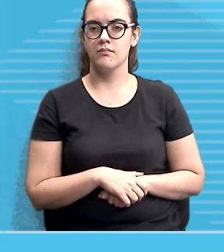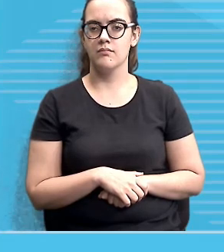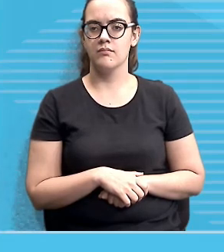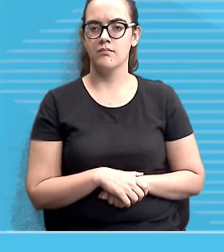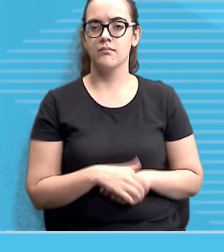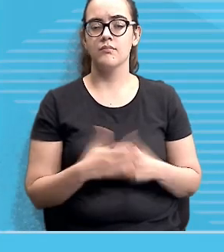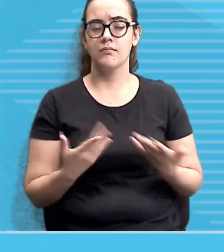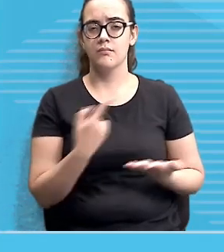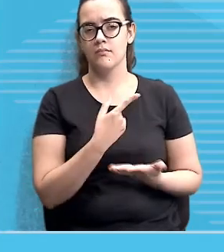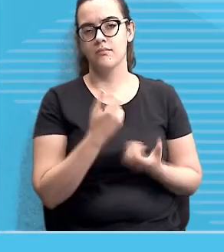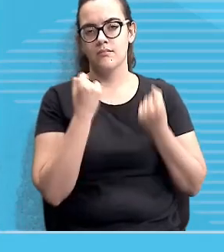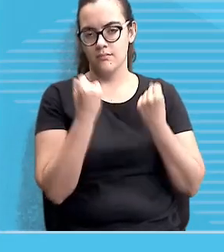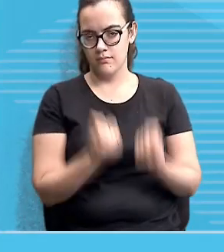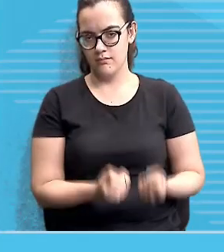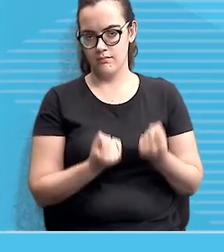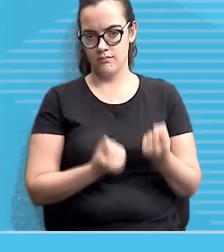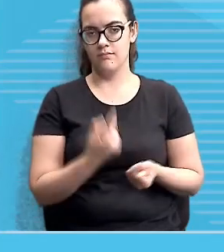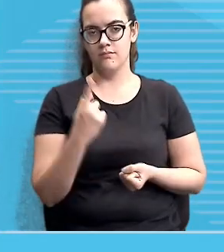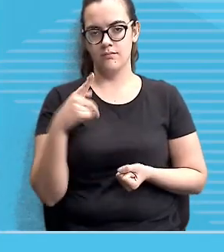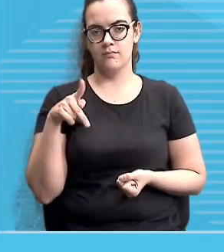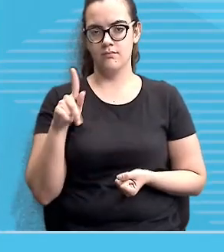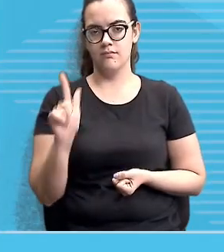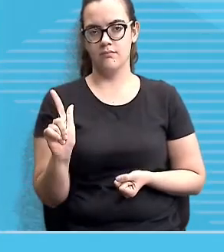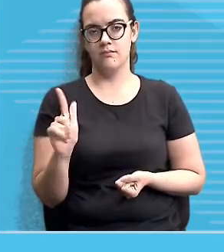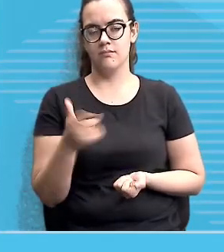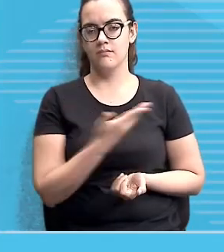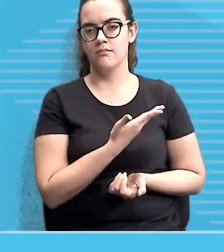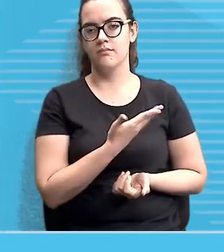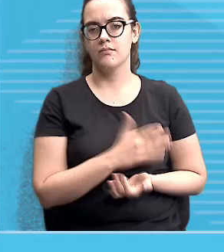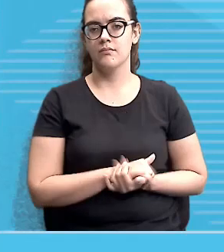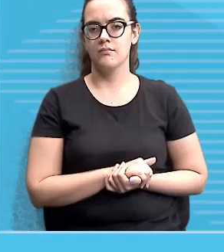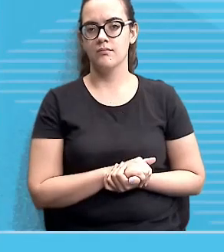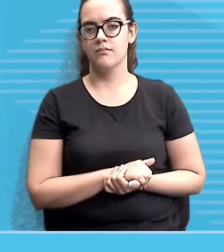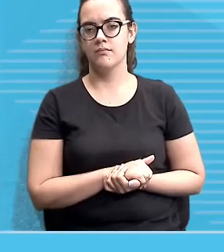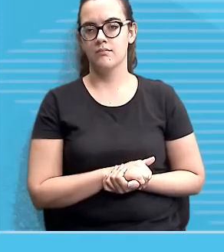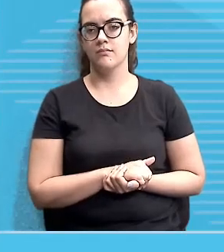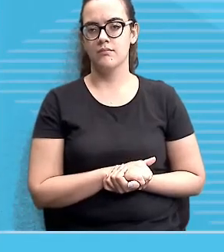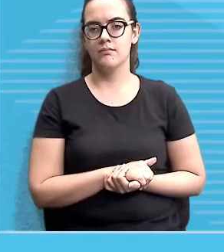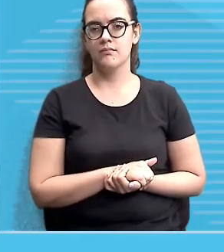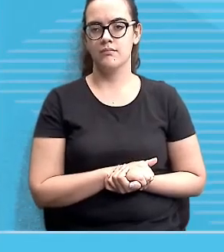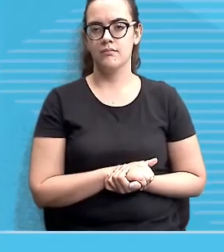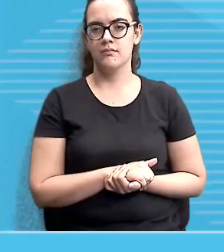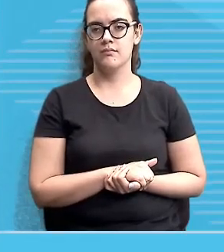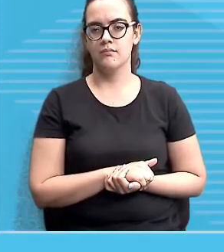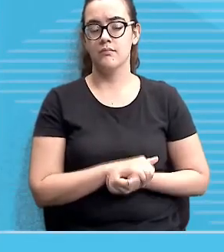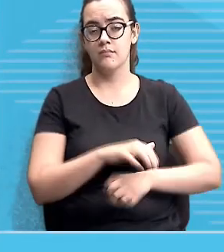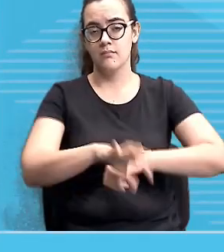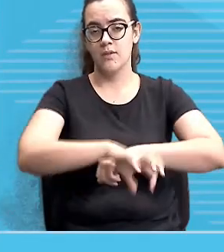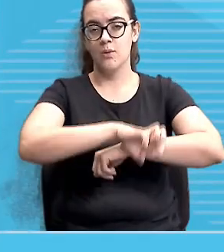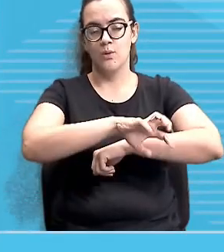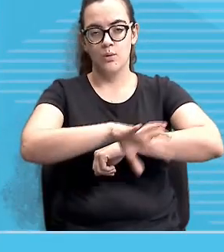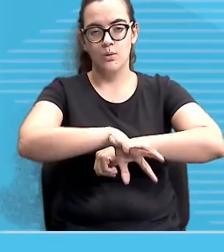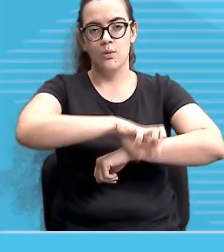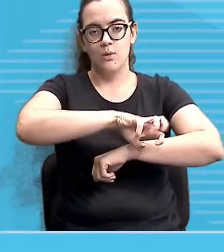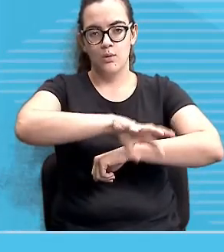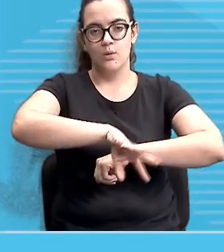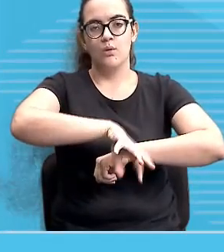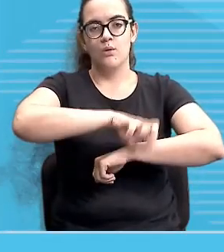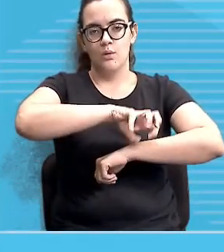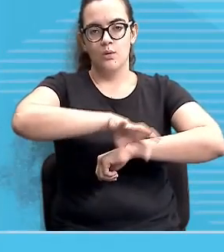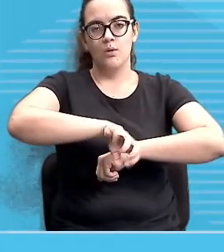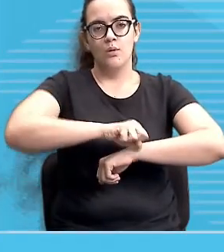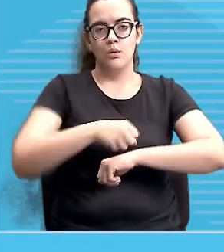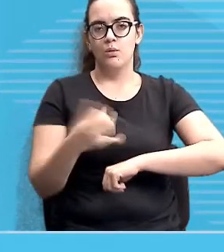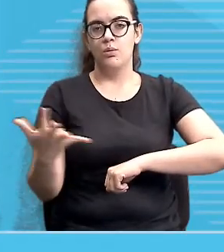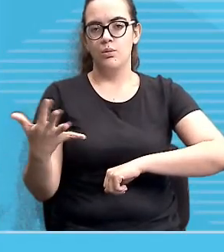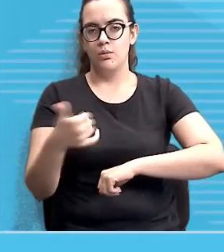o recebeu os 10 quilocalorias Olha